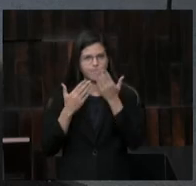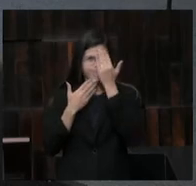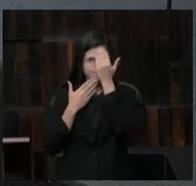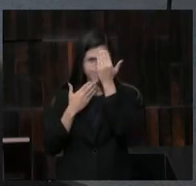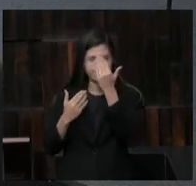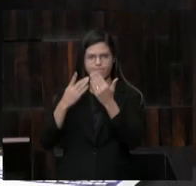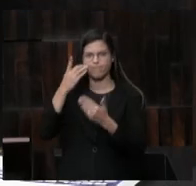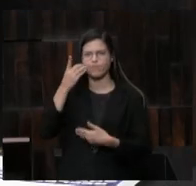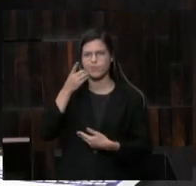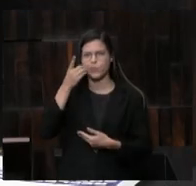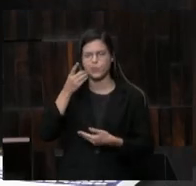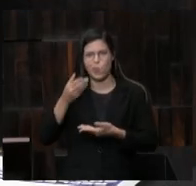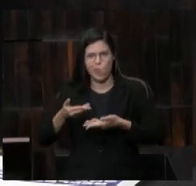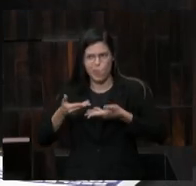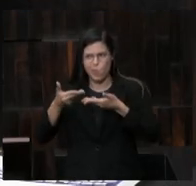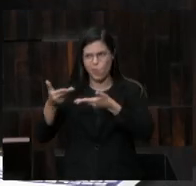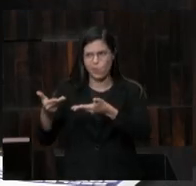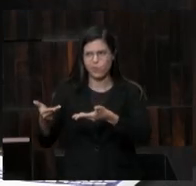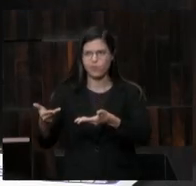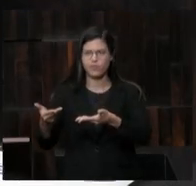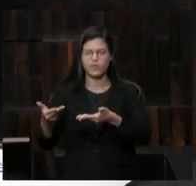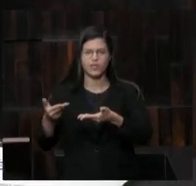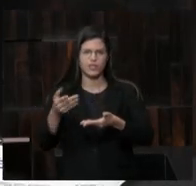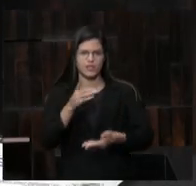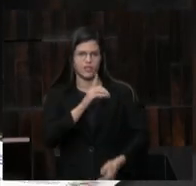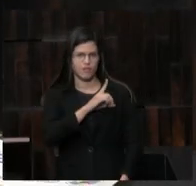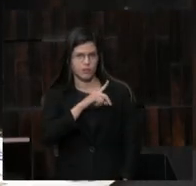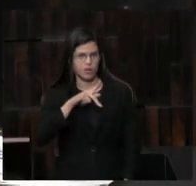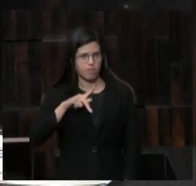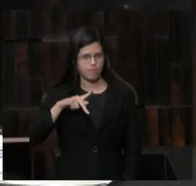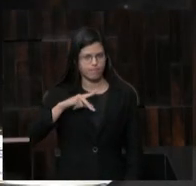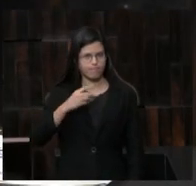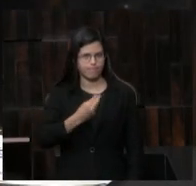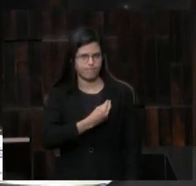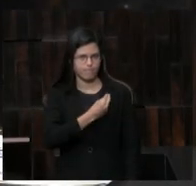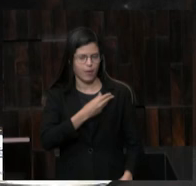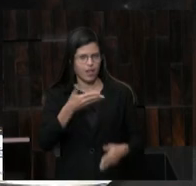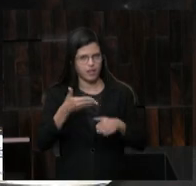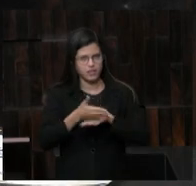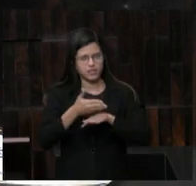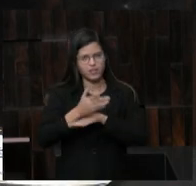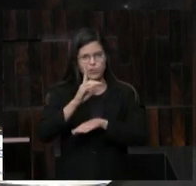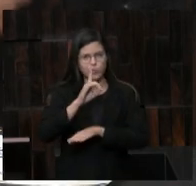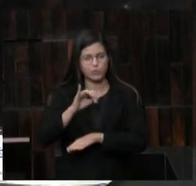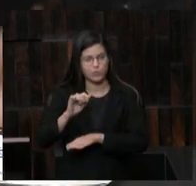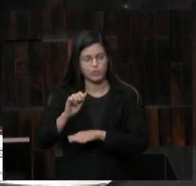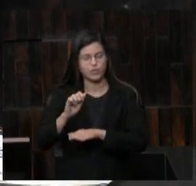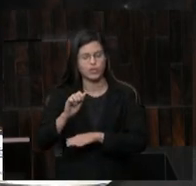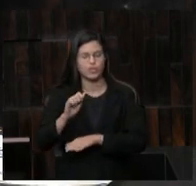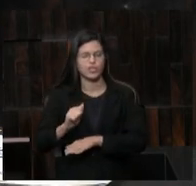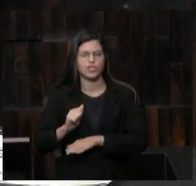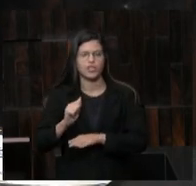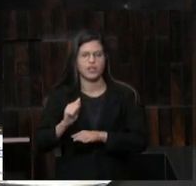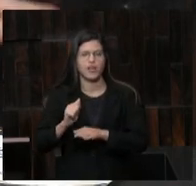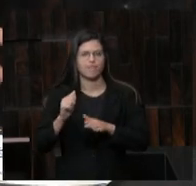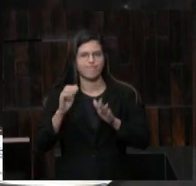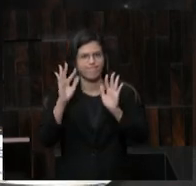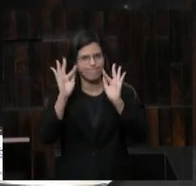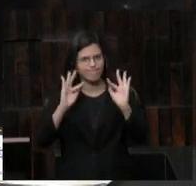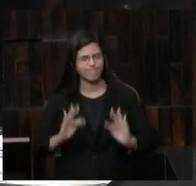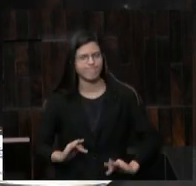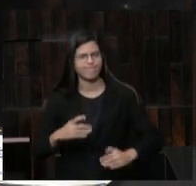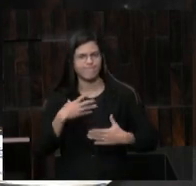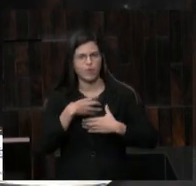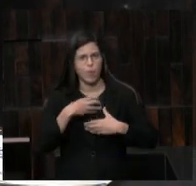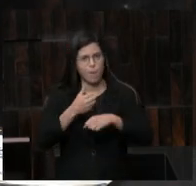o convite para a Defensoria Pública estar presente. Assim, hoje é um dia também de muita felicidade para mim, não só ordem profissional,